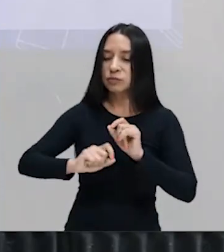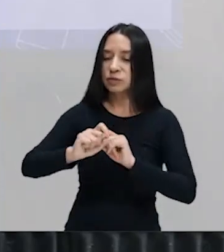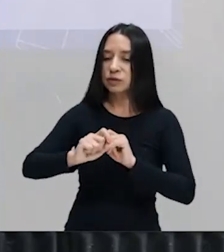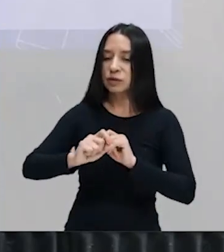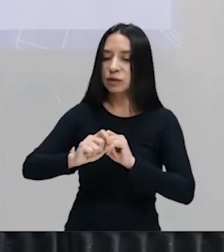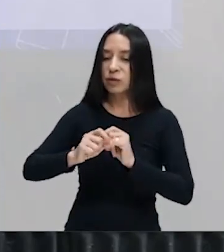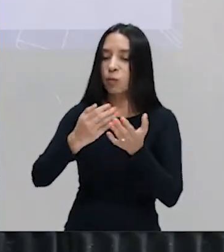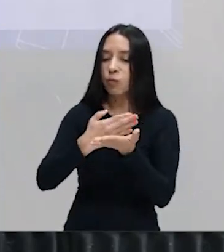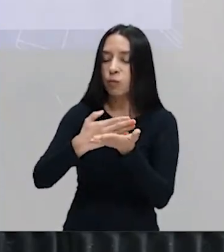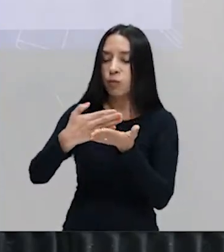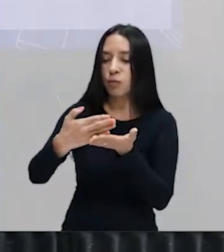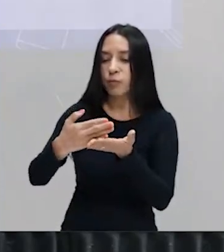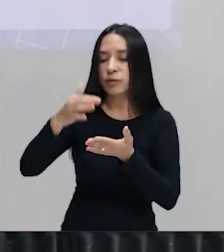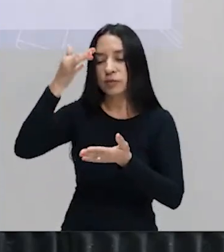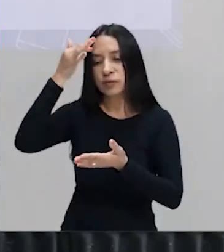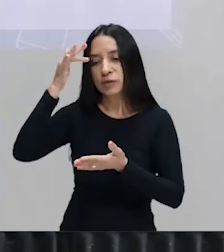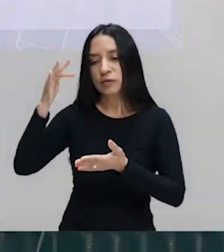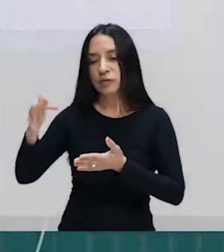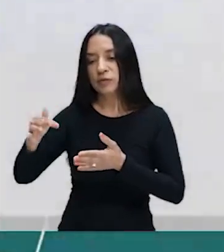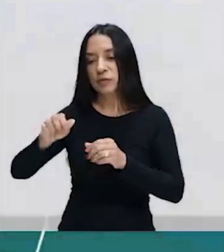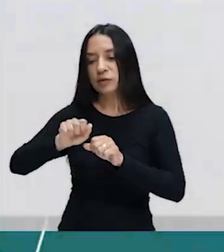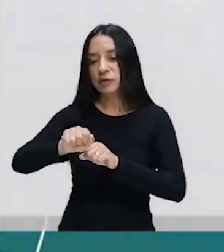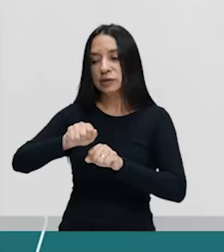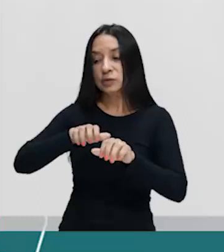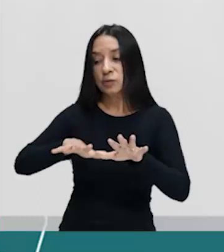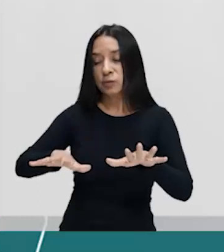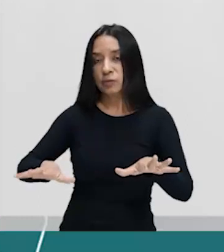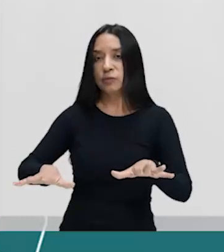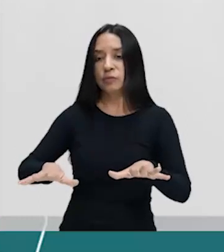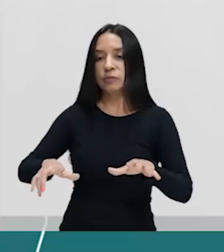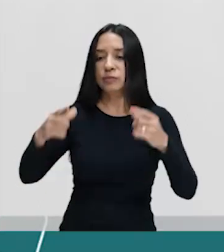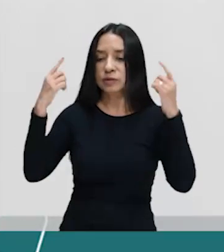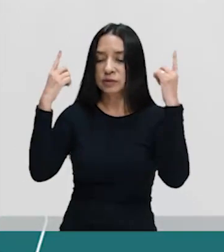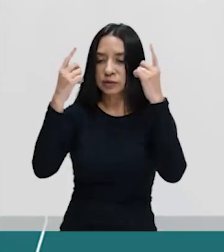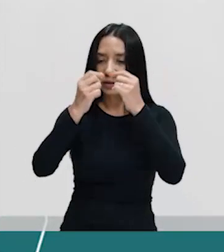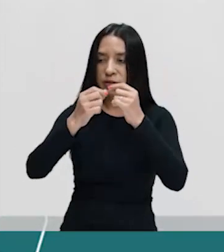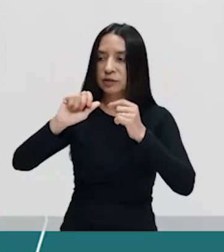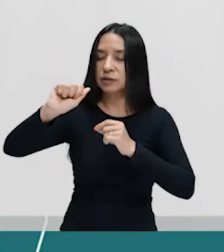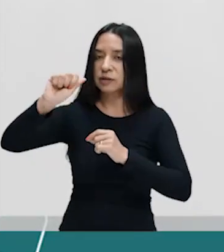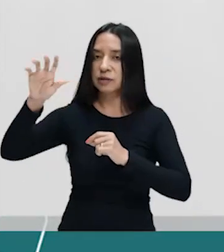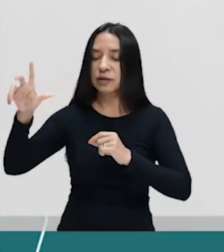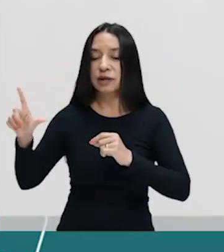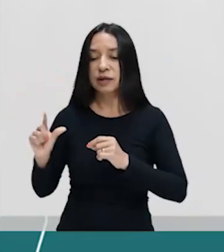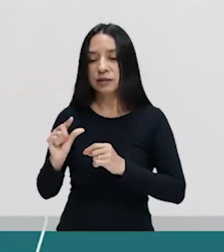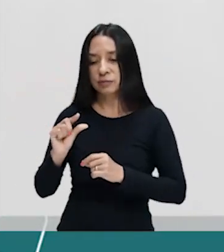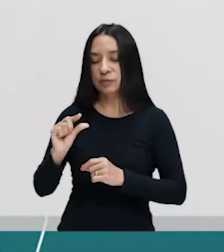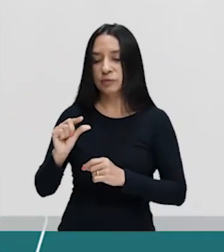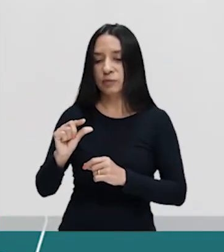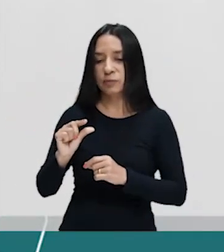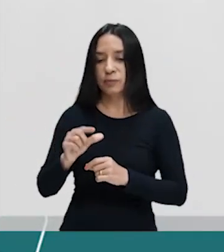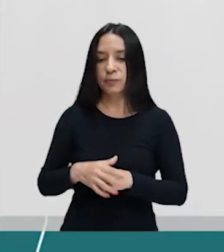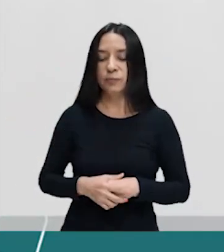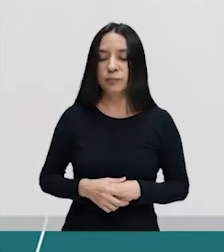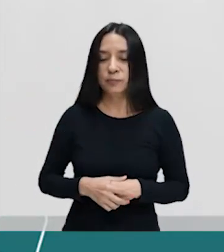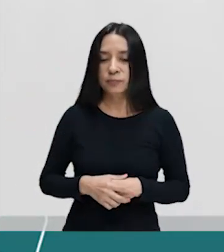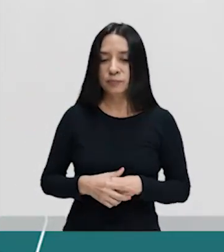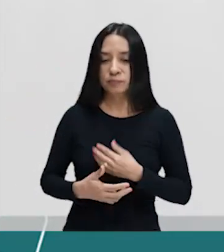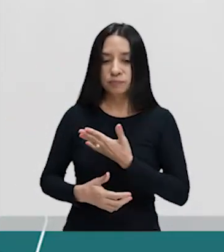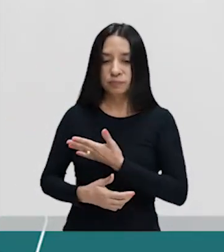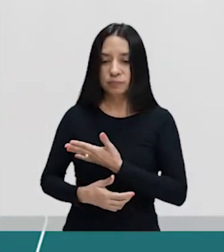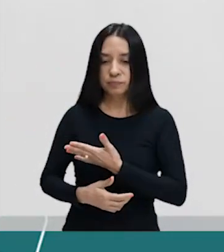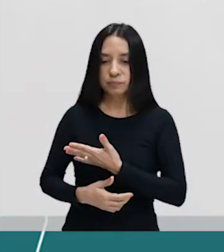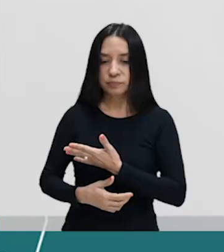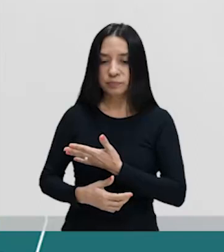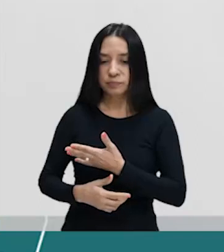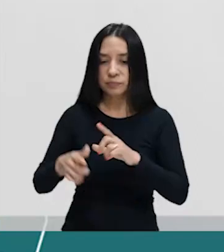da filosofia nas colônias gregas da Ásia Menor. Então, a única alternativa que vai trazer as colônias gregas da Ásia Menor é